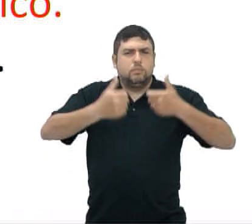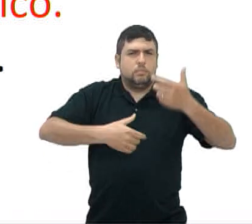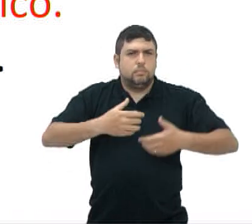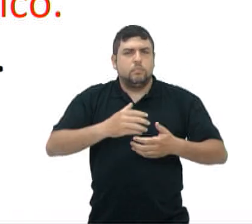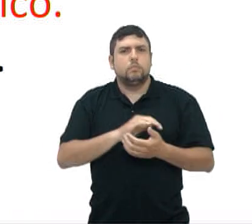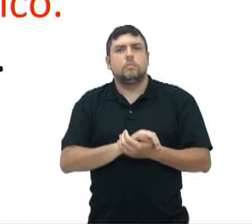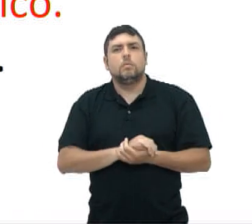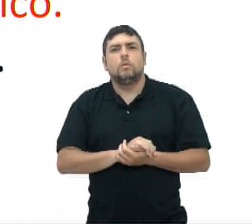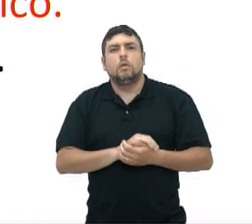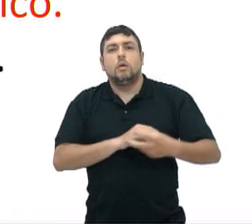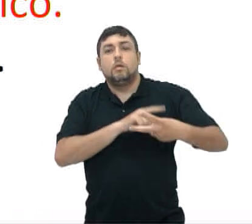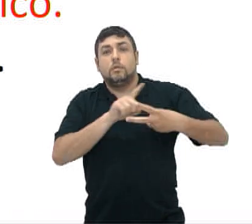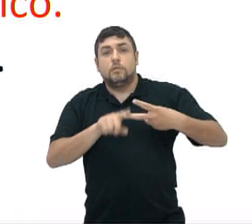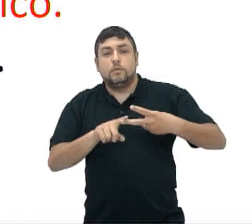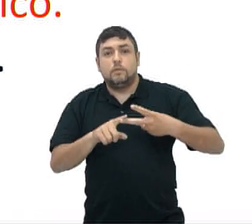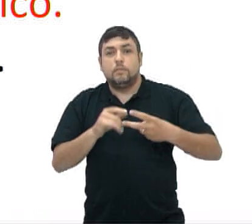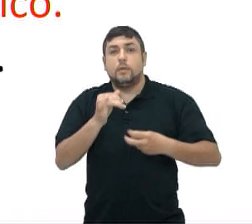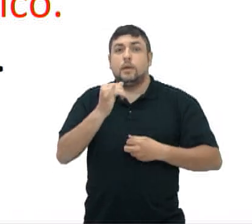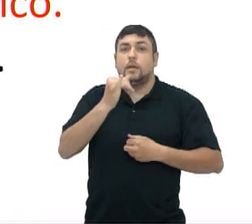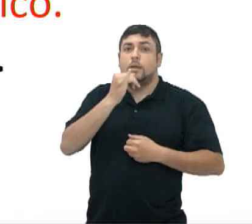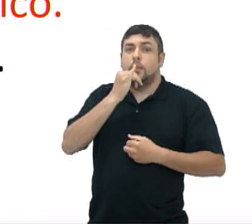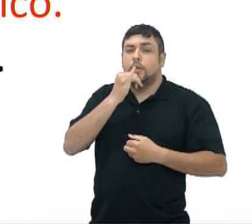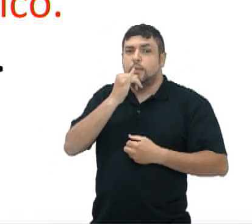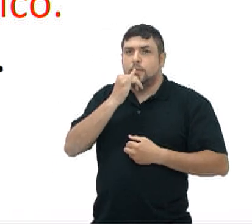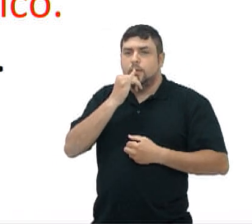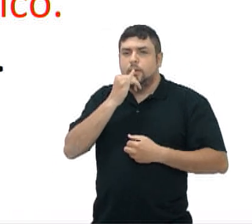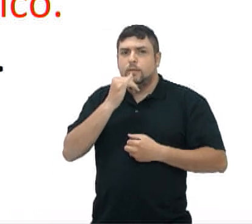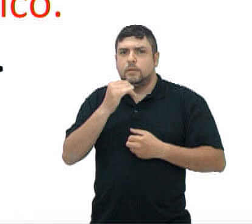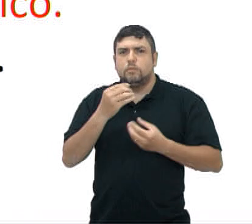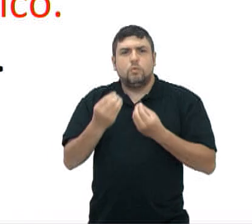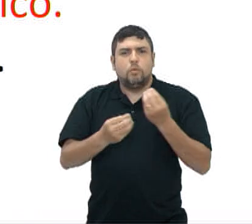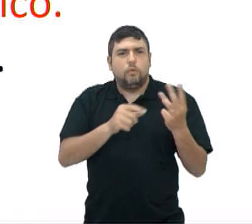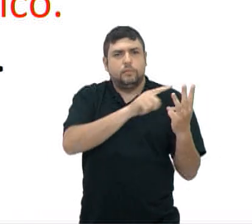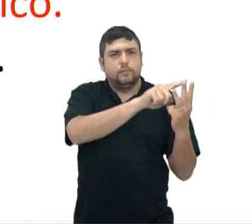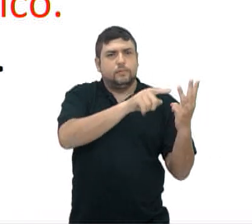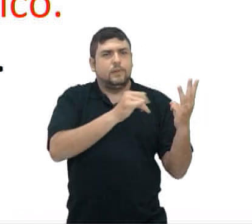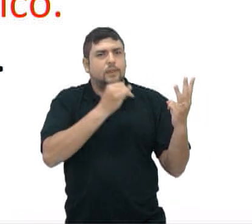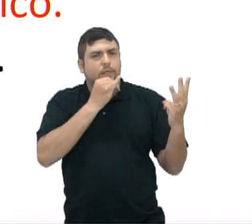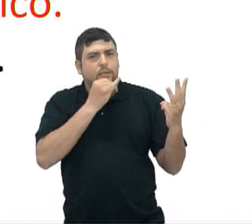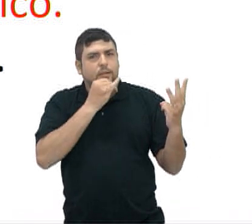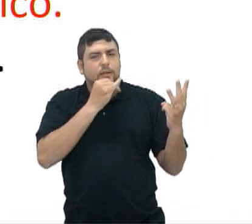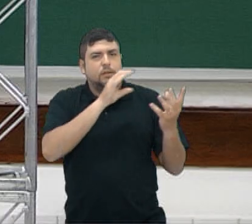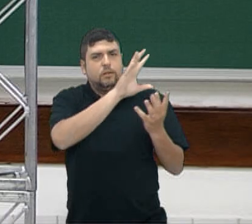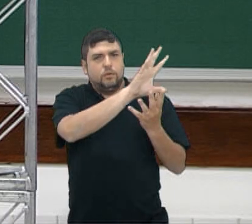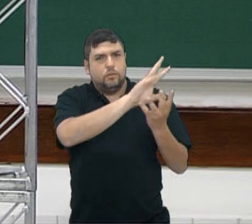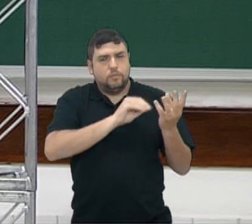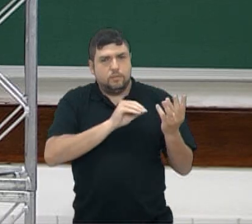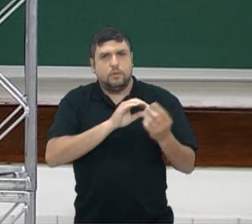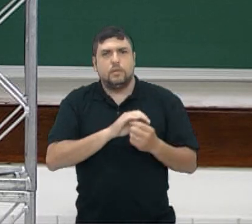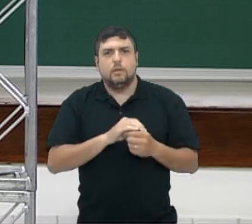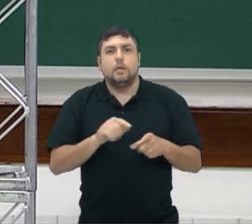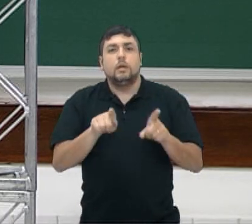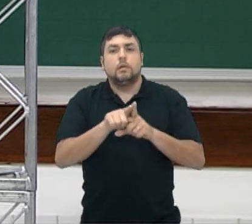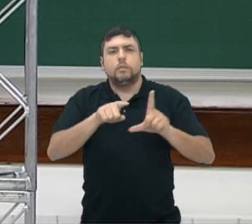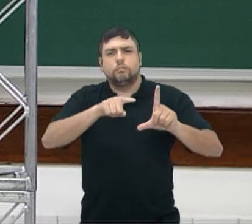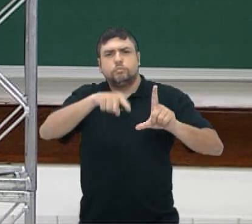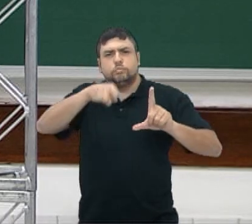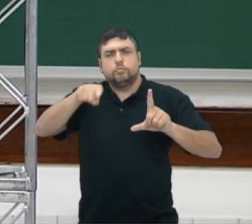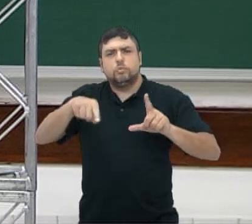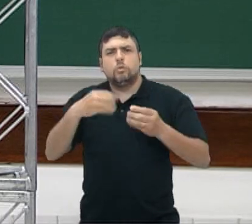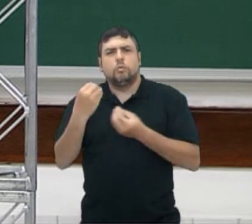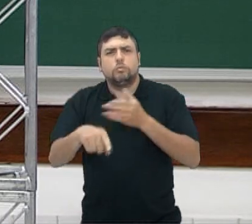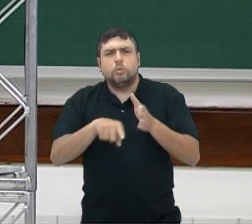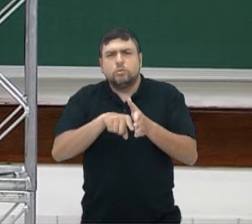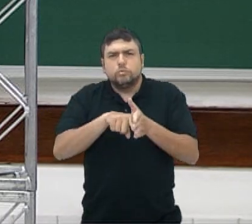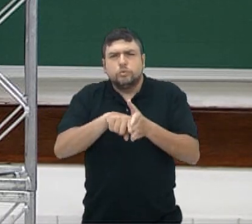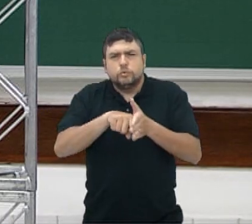livro, de exemplificação, aqui acabamos de falar dos artistas, e estatístico, que eu comentei só quando você pega dados numéricos,